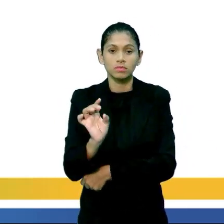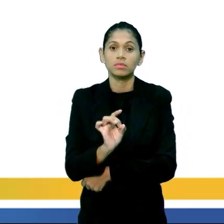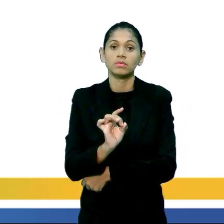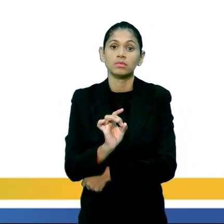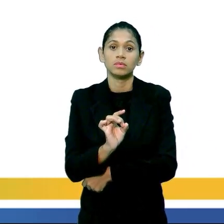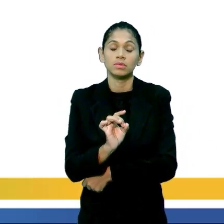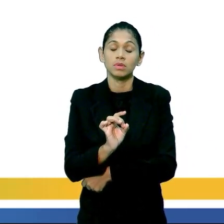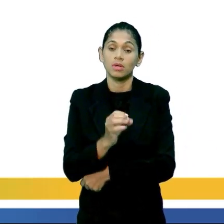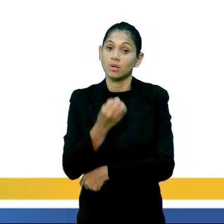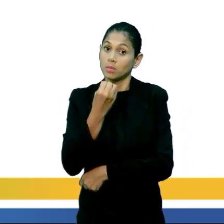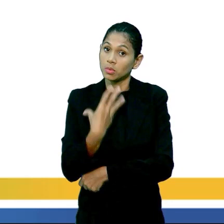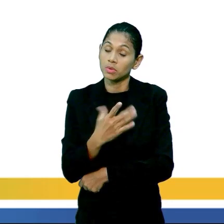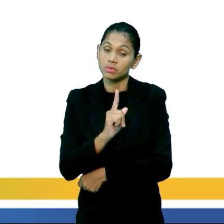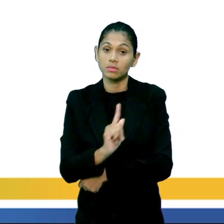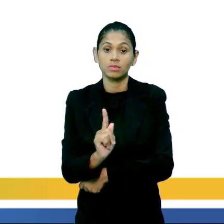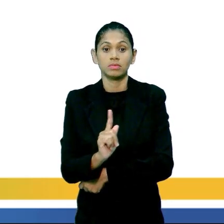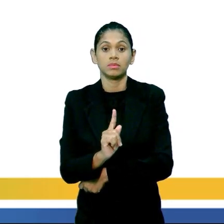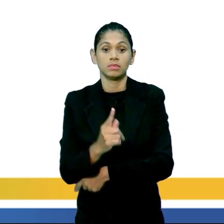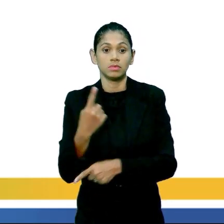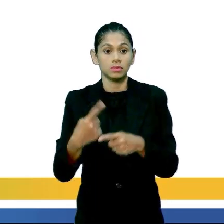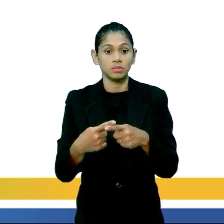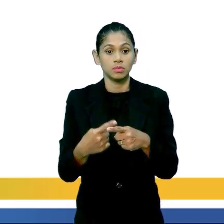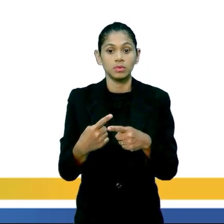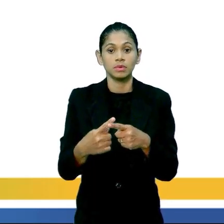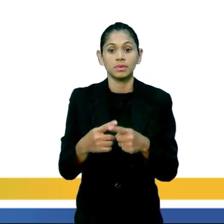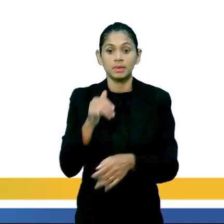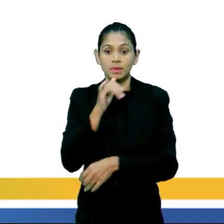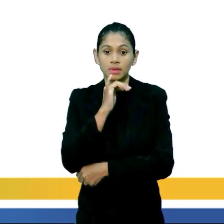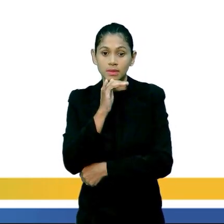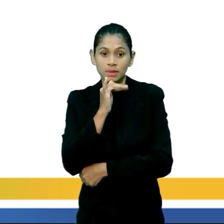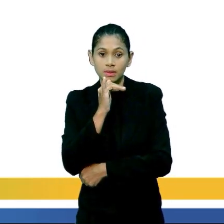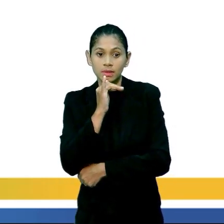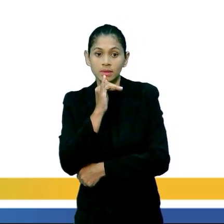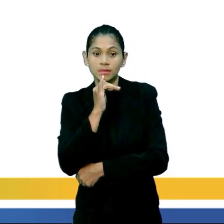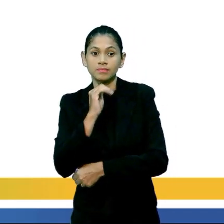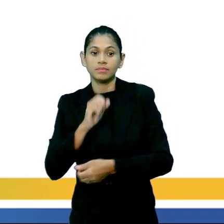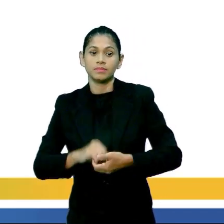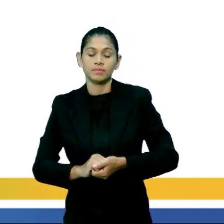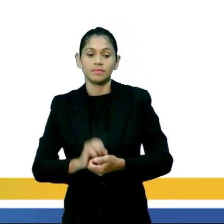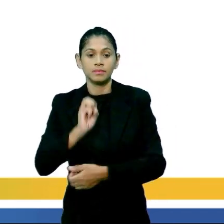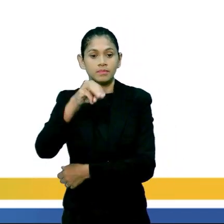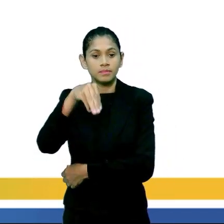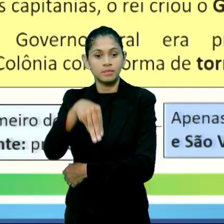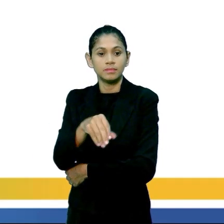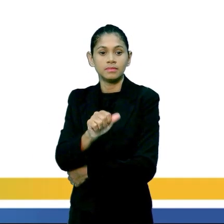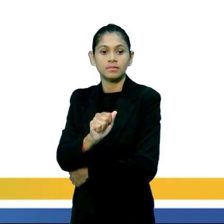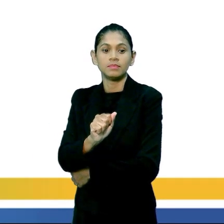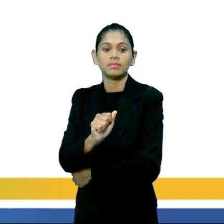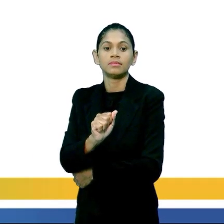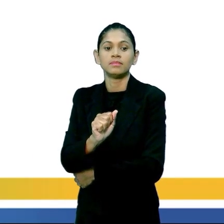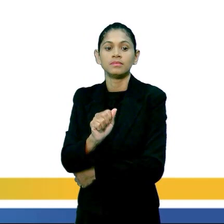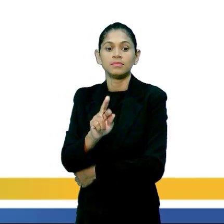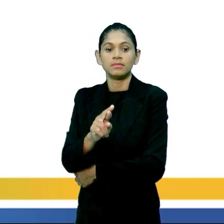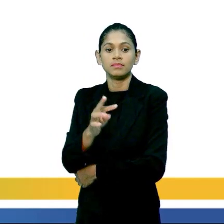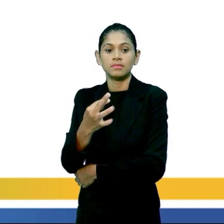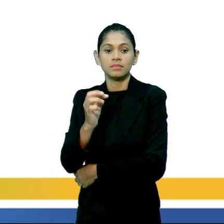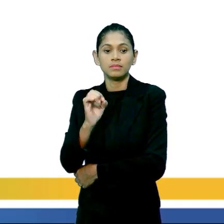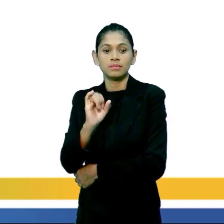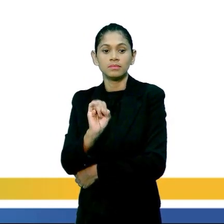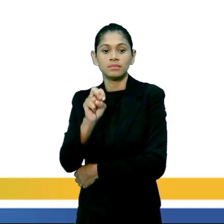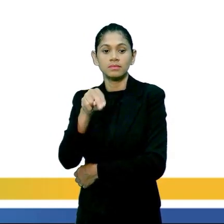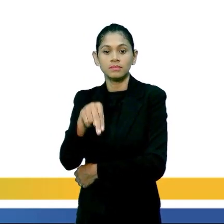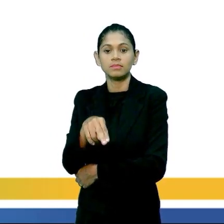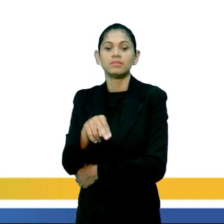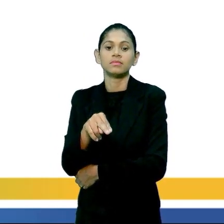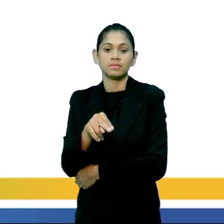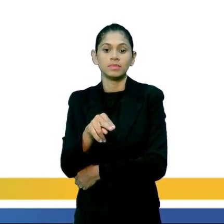por exemplo, que foi a Vila de São Vicente, no caso a primeira vila, tá, do Brasil, ela prosperou, né? A Vila